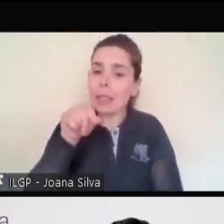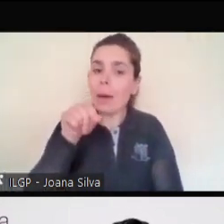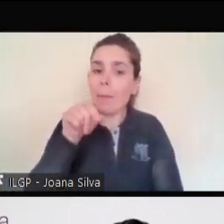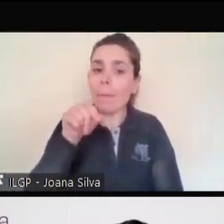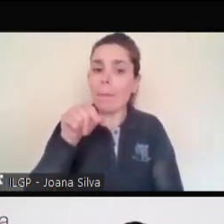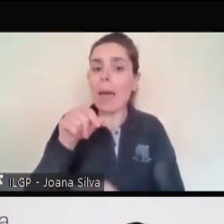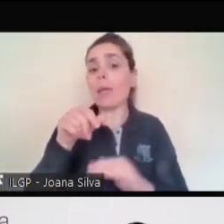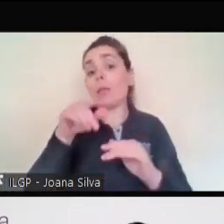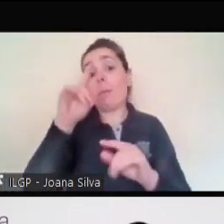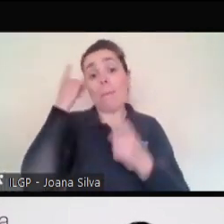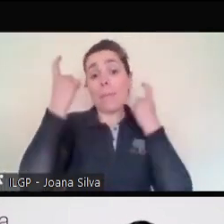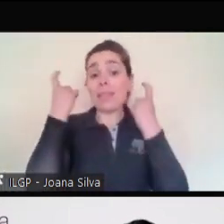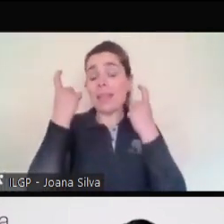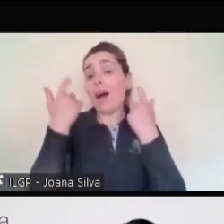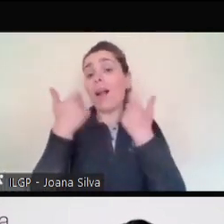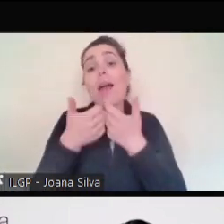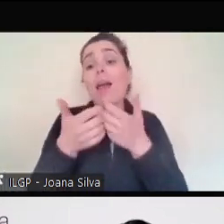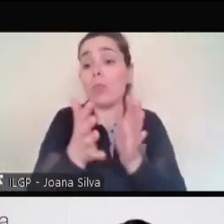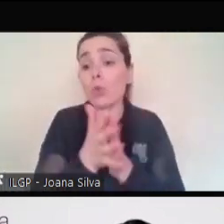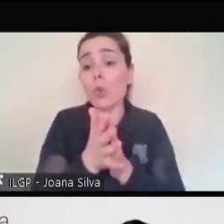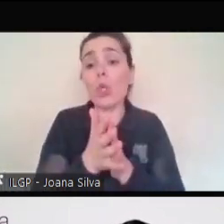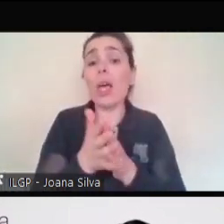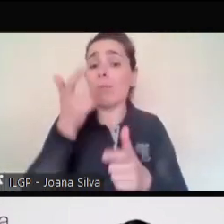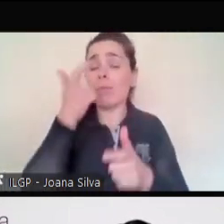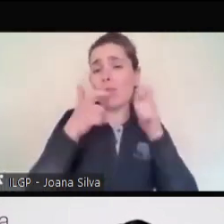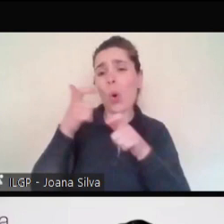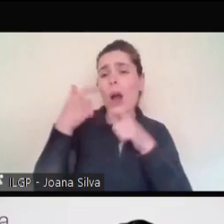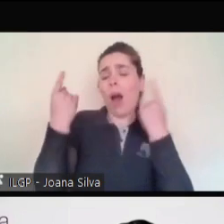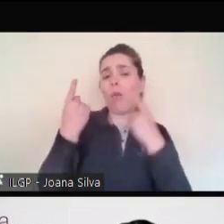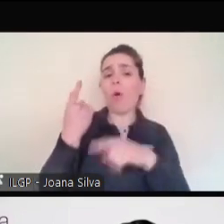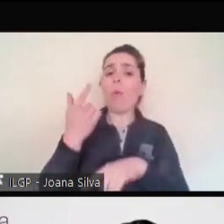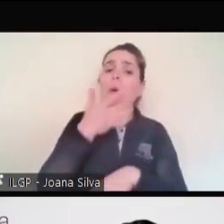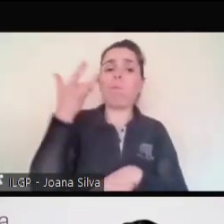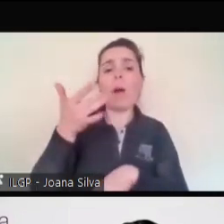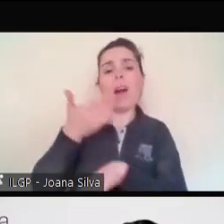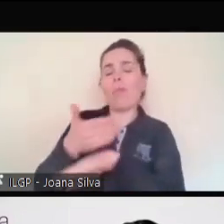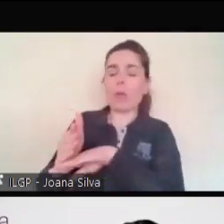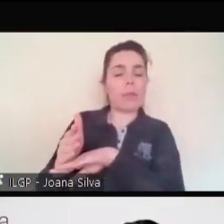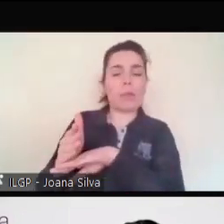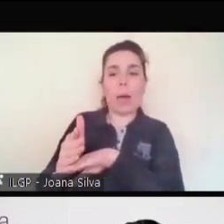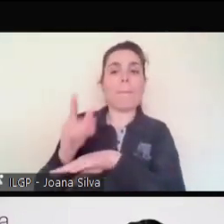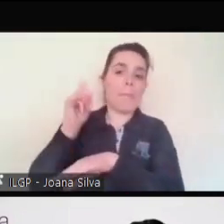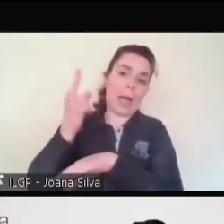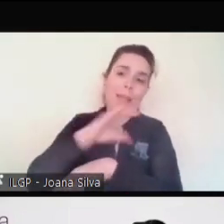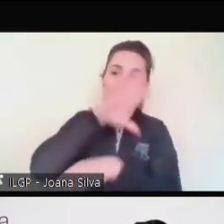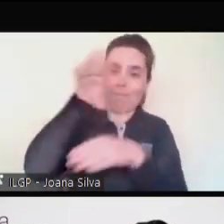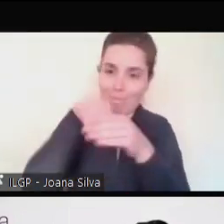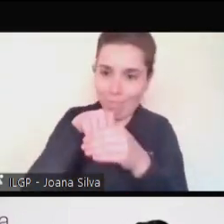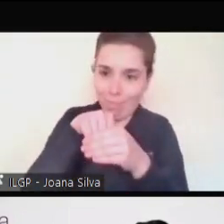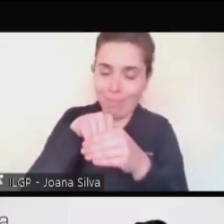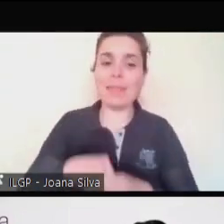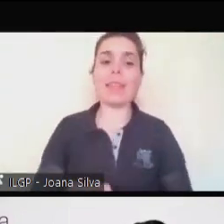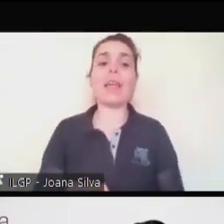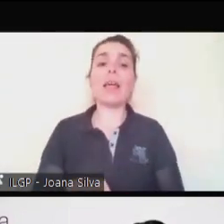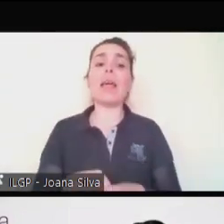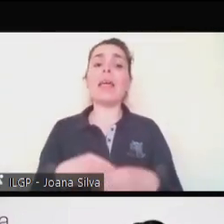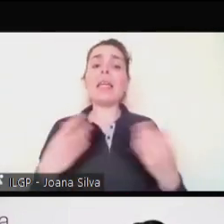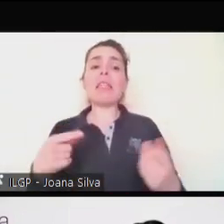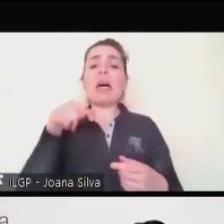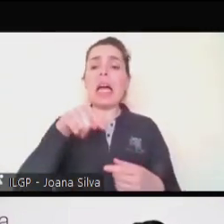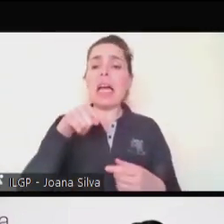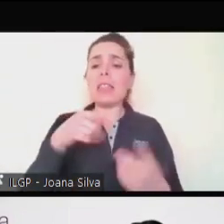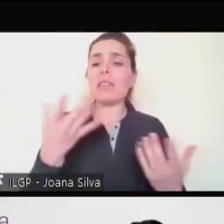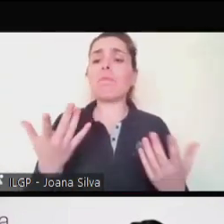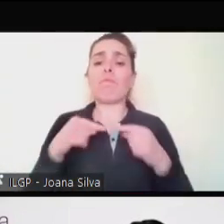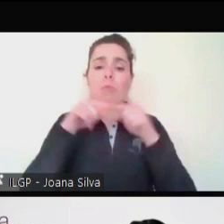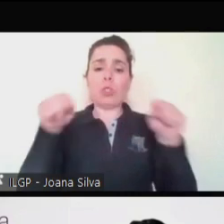e de não deixar ninguém para trás e atender a todos. Bom, e então como é que nós estamos aqui na agência a lidar